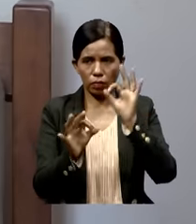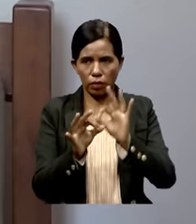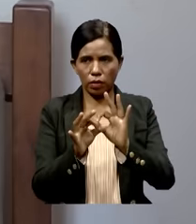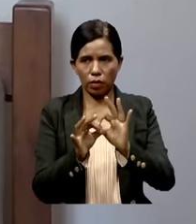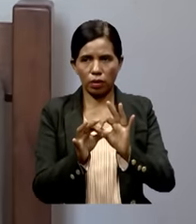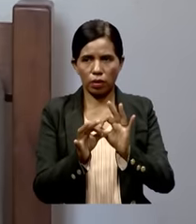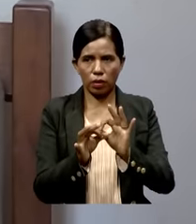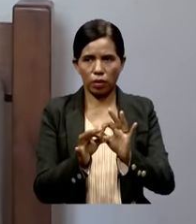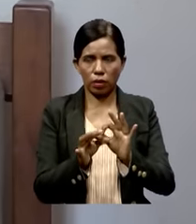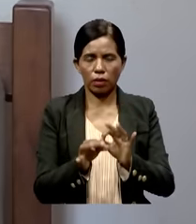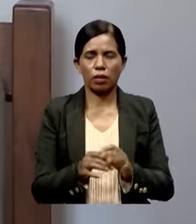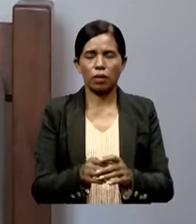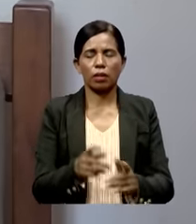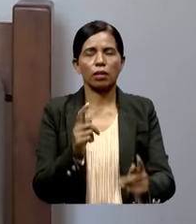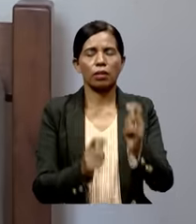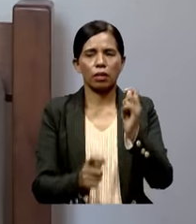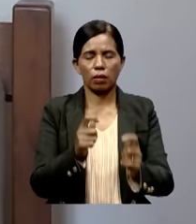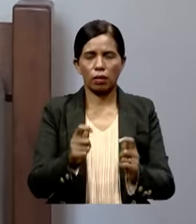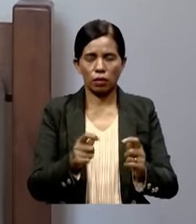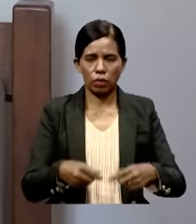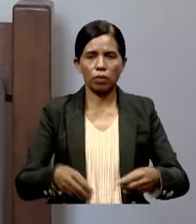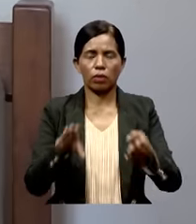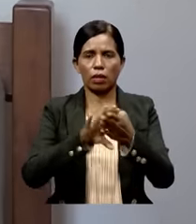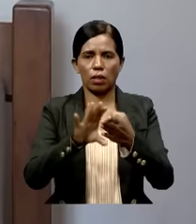idane, tribunal se hasai,